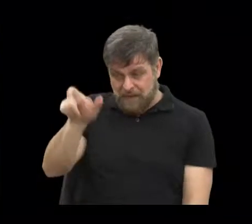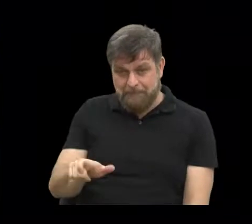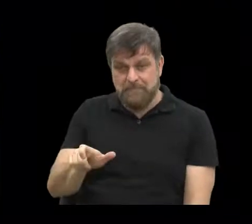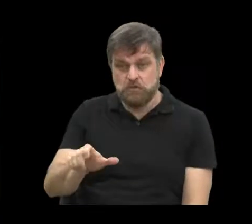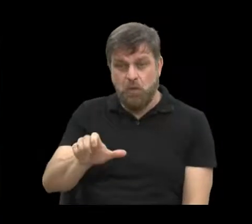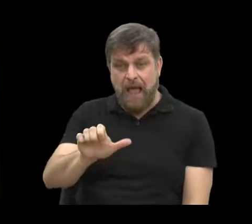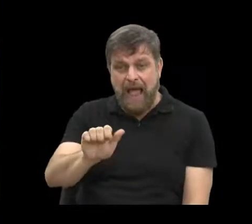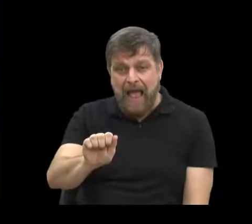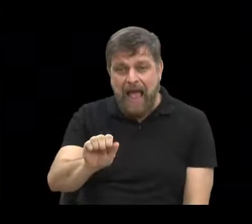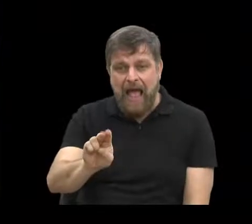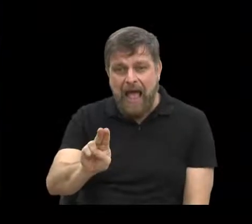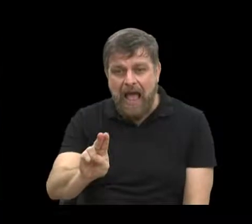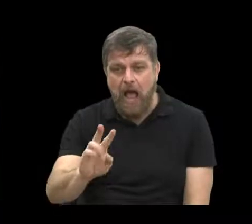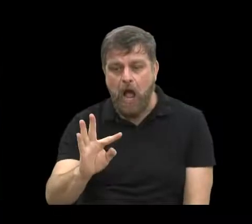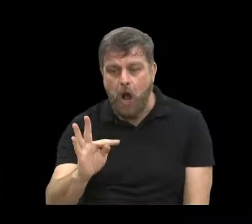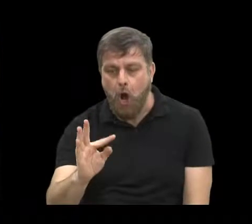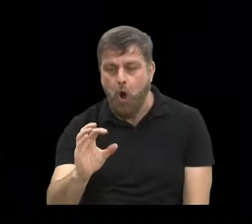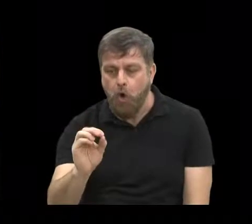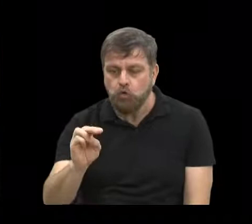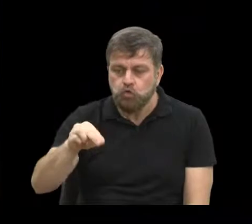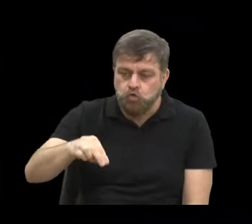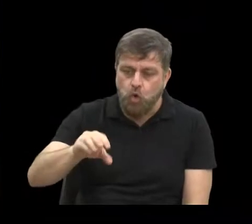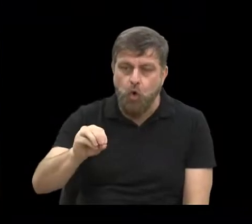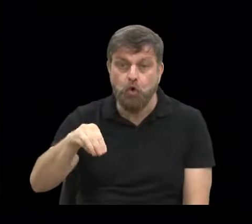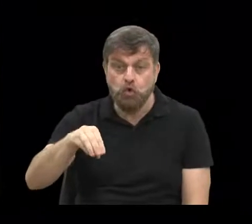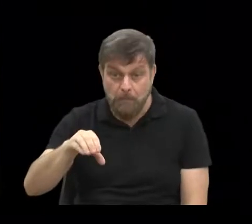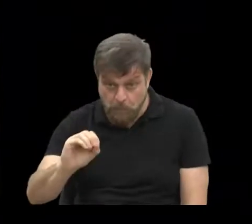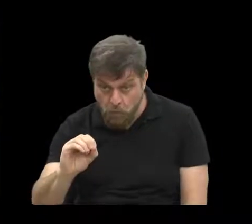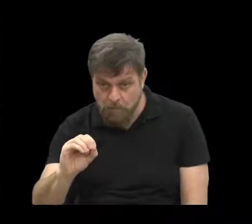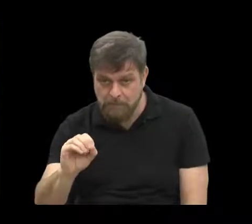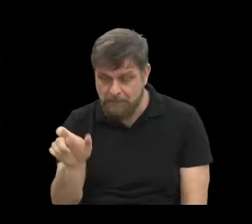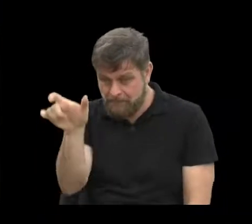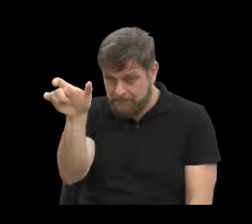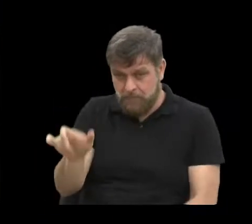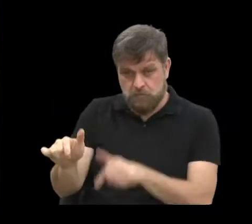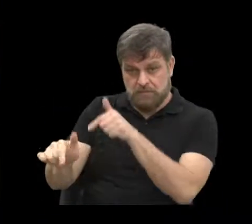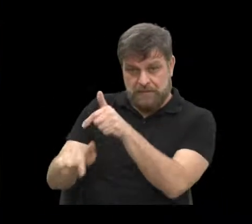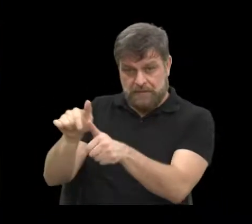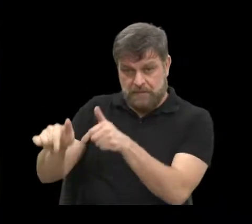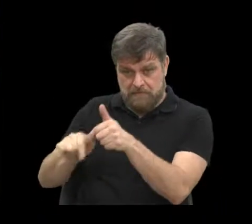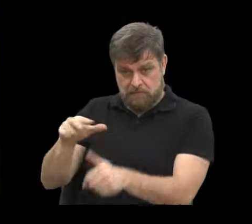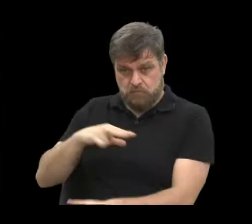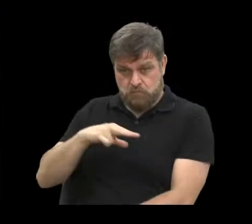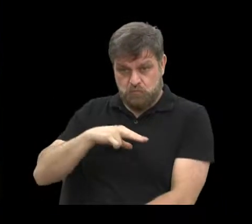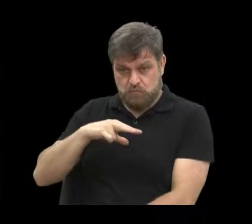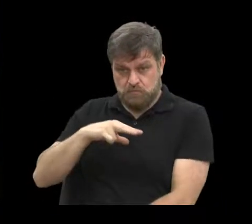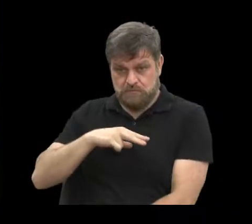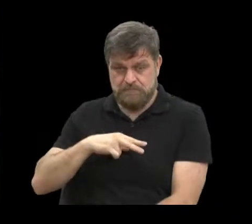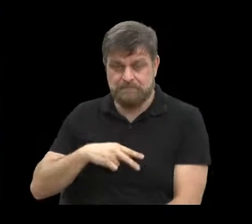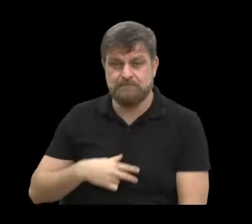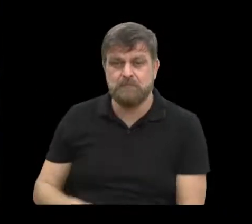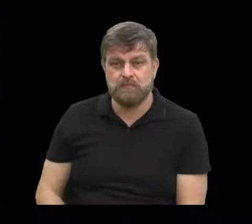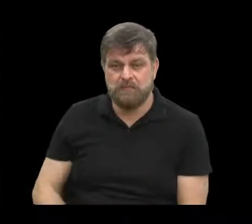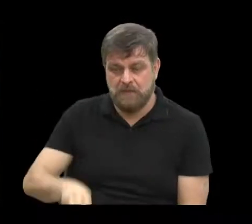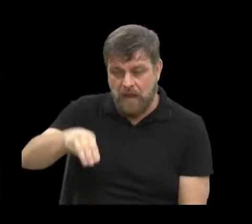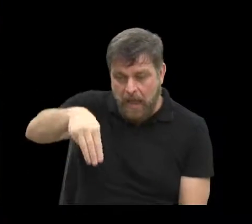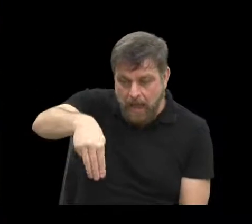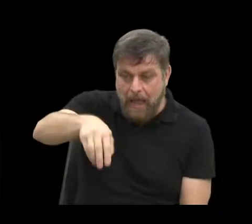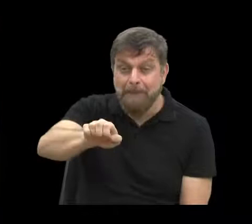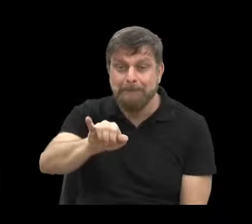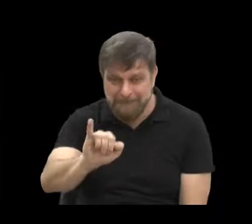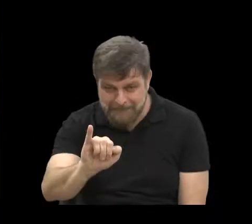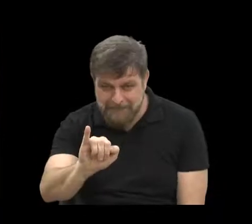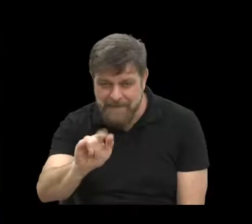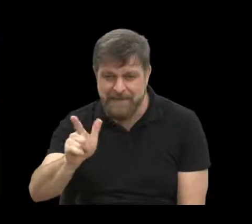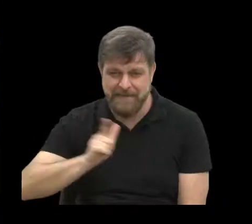autônomo, a renda que a gente viu do autônomo, aqui, ainda que seja um microempreendedor individual, que